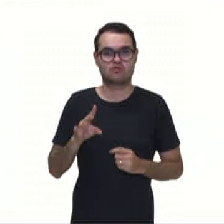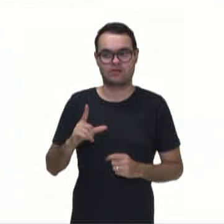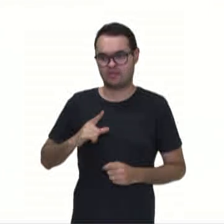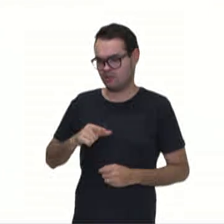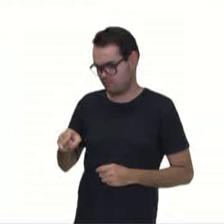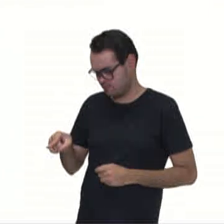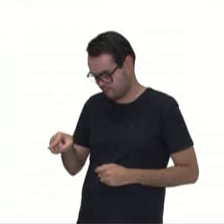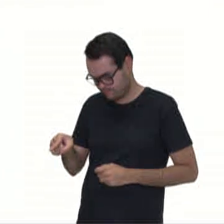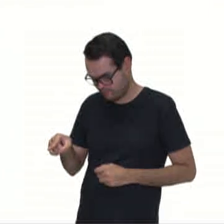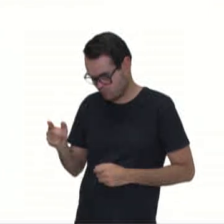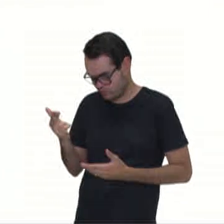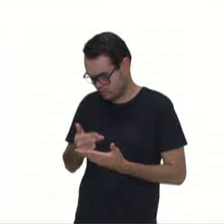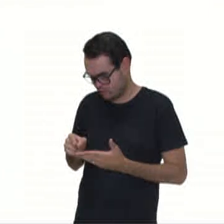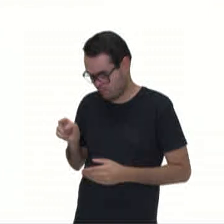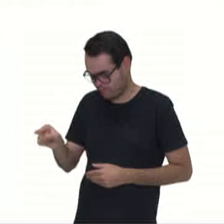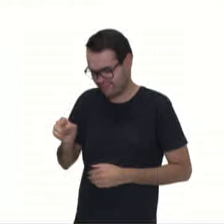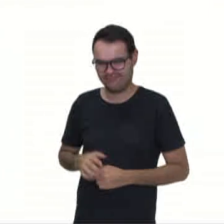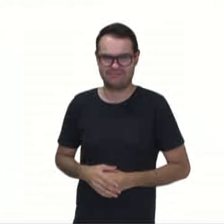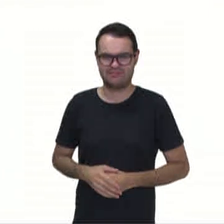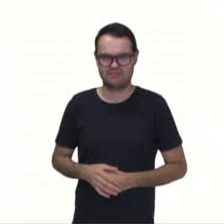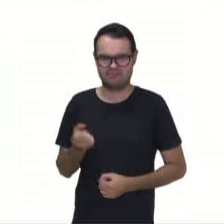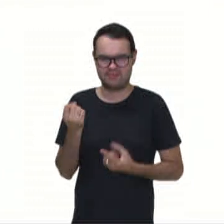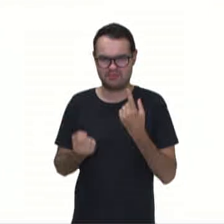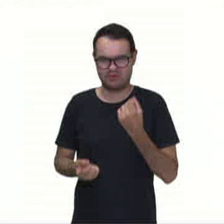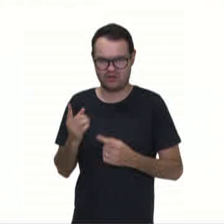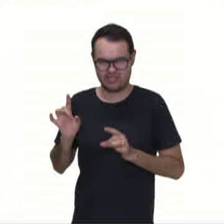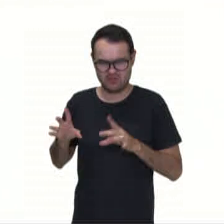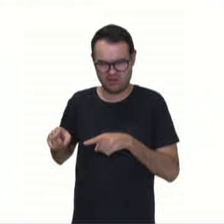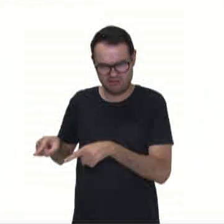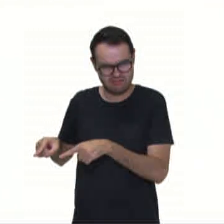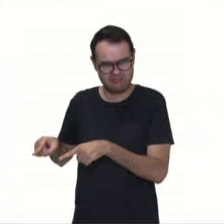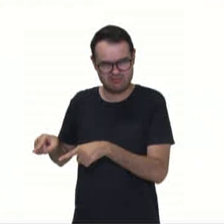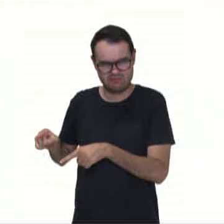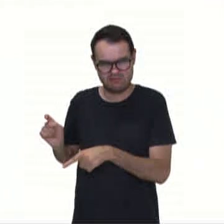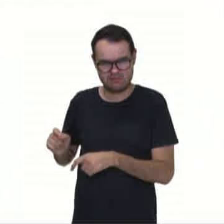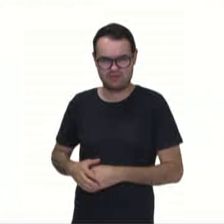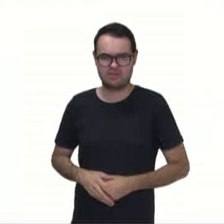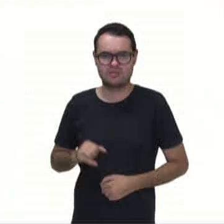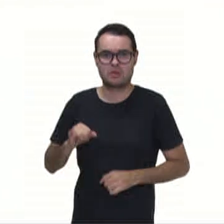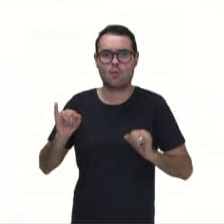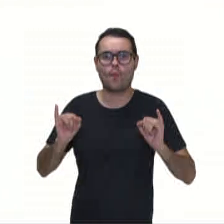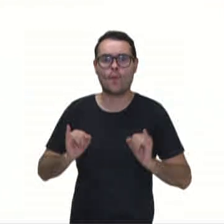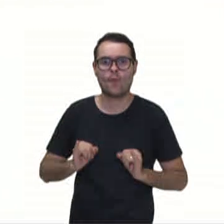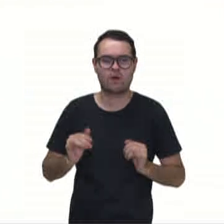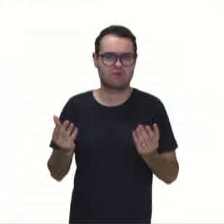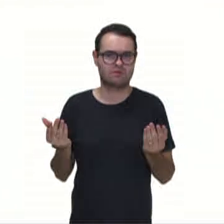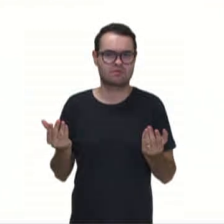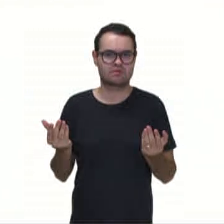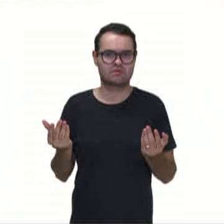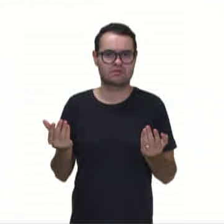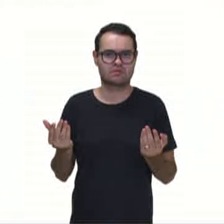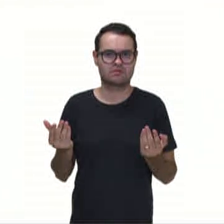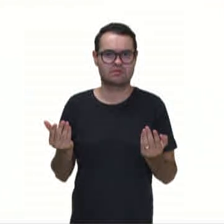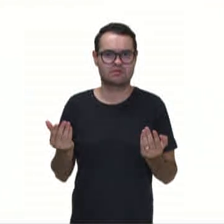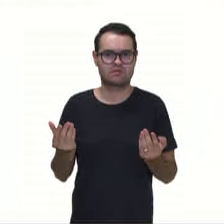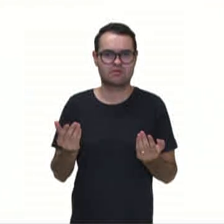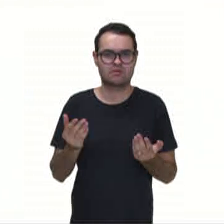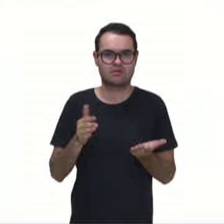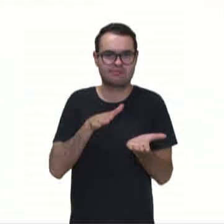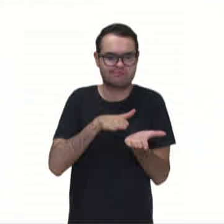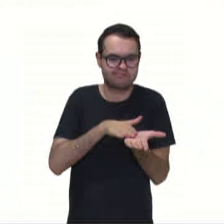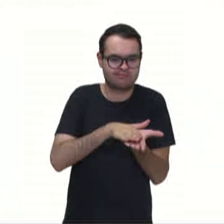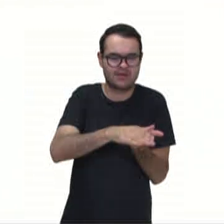própria. Mas não posso me alimentar só de pipoca, ainda se emagrecesse. E o fax com